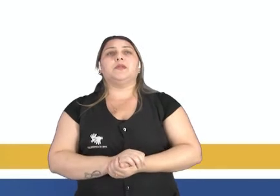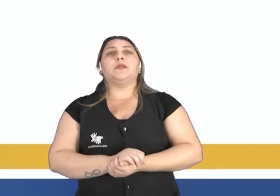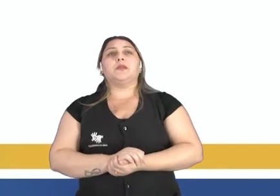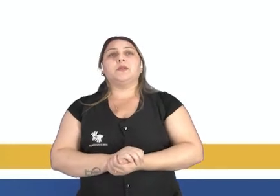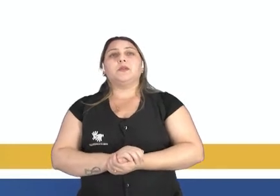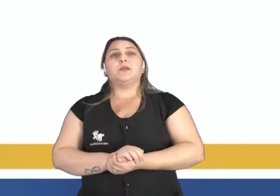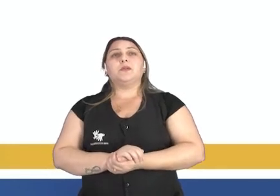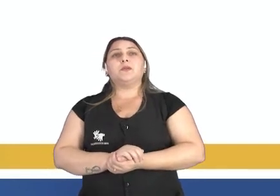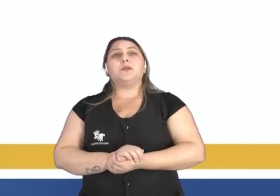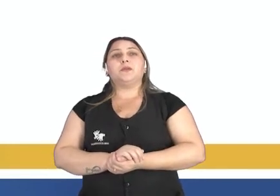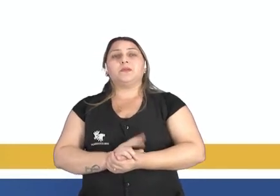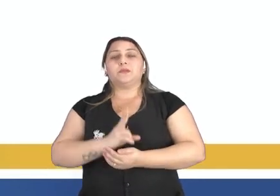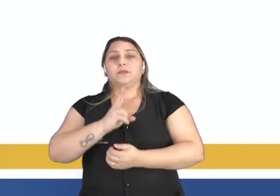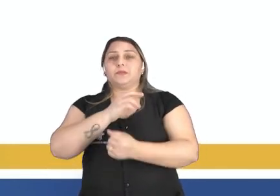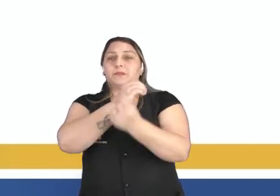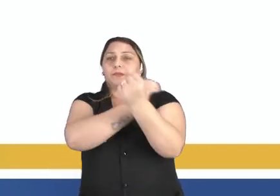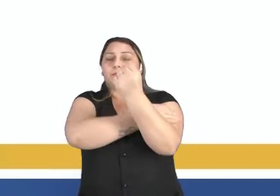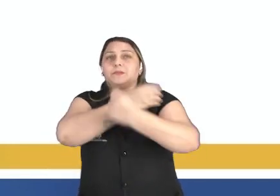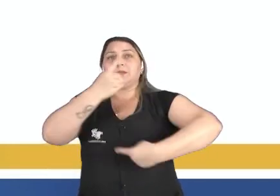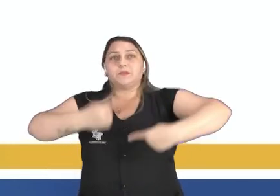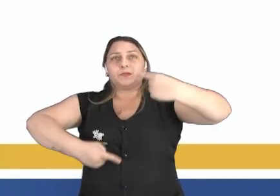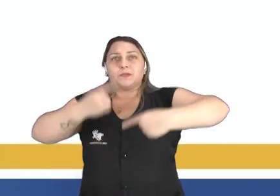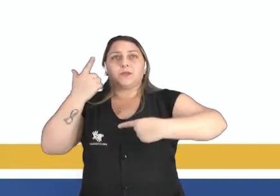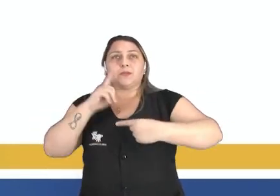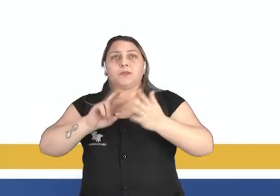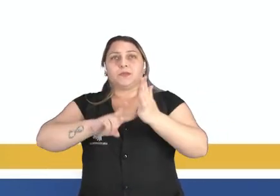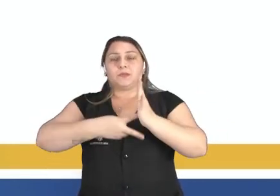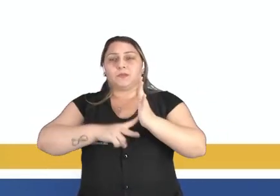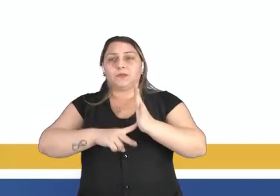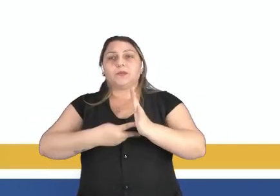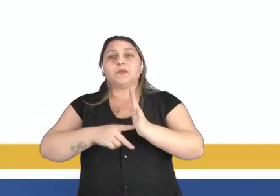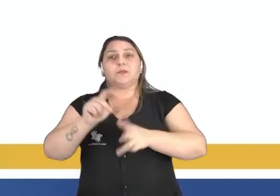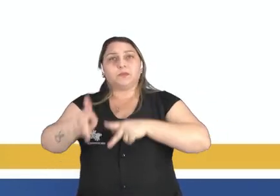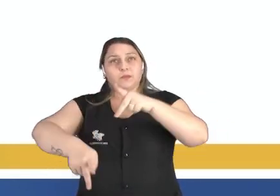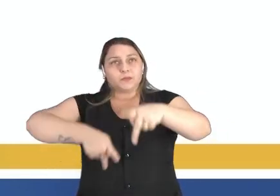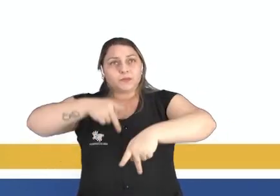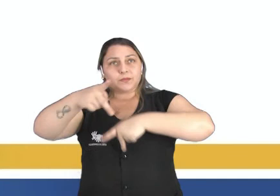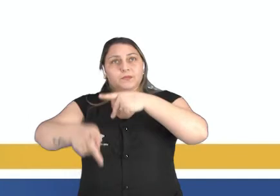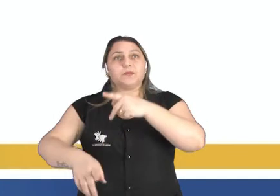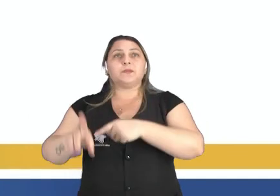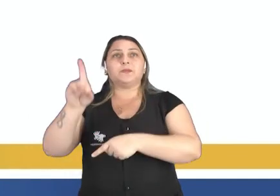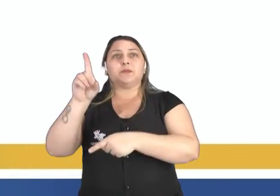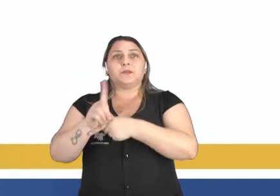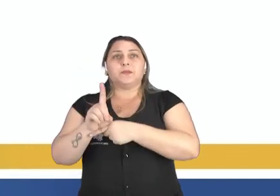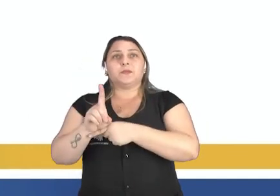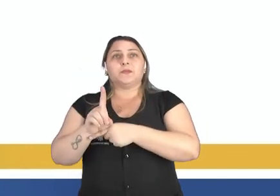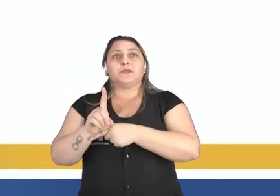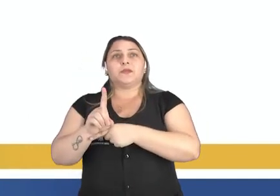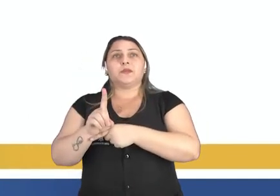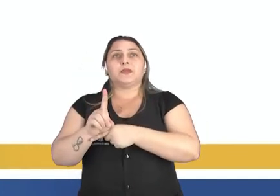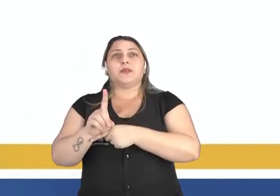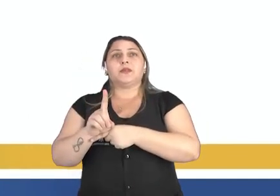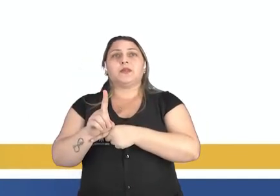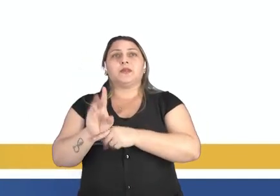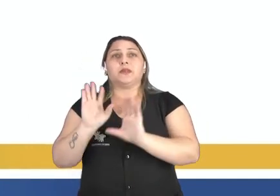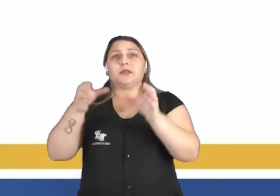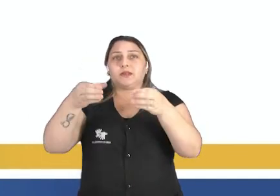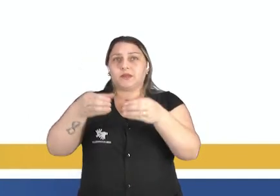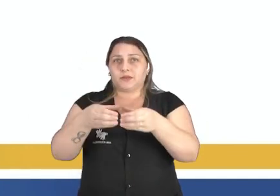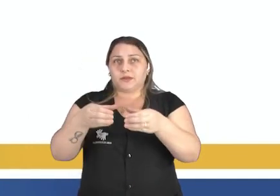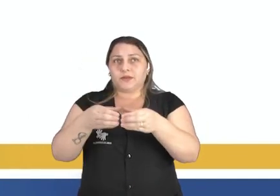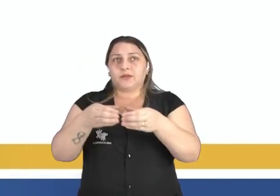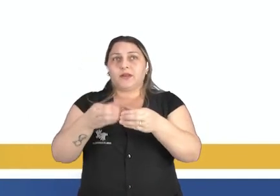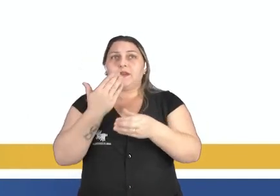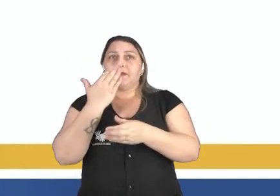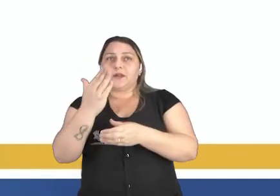desenvolvimentista, do poder político adquirido pelos sindicatos populistas, da desmobilização das